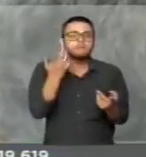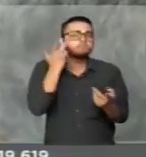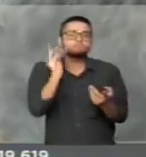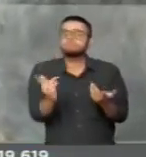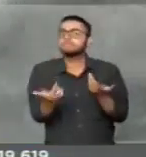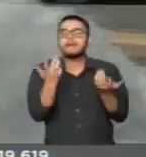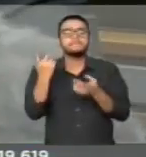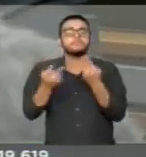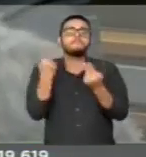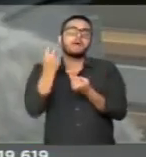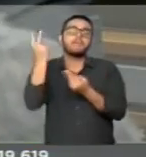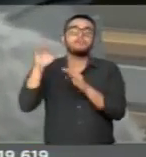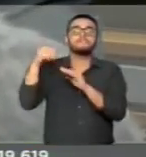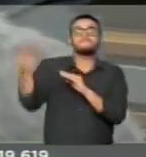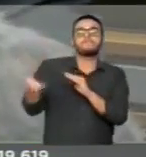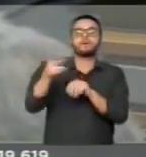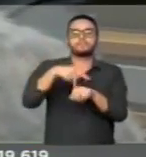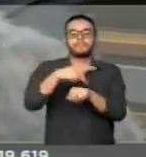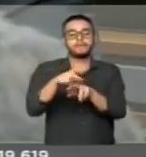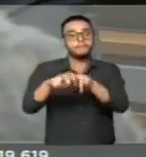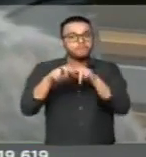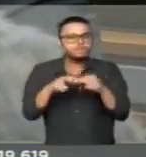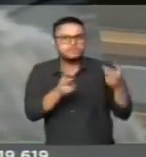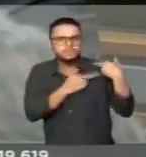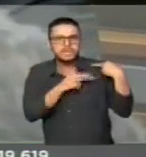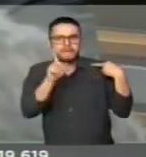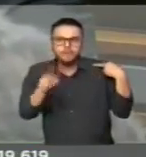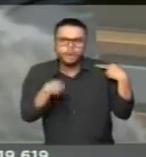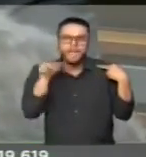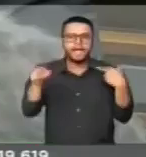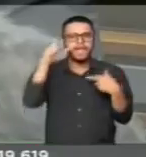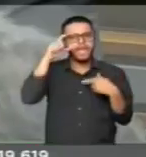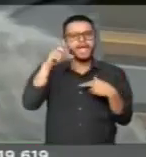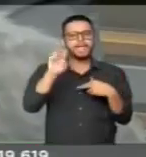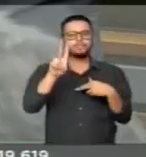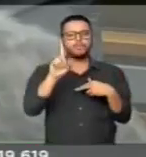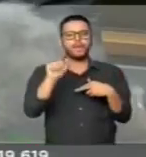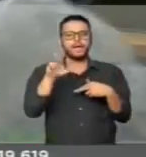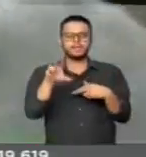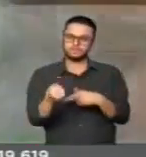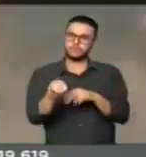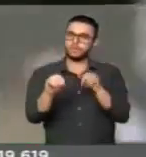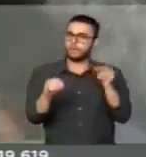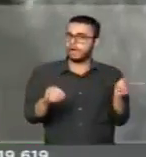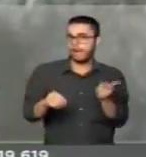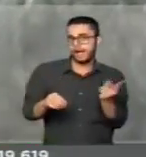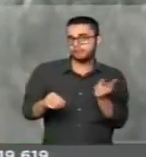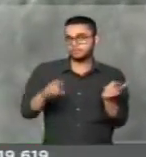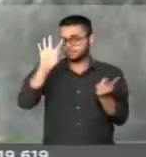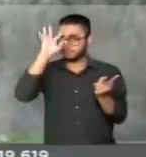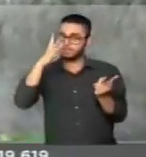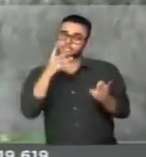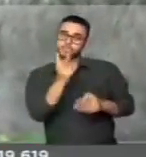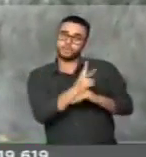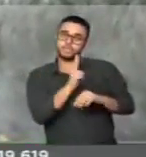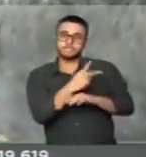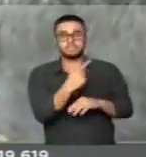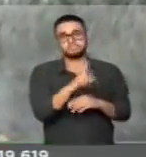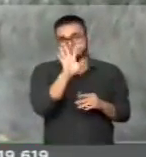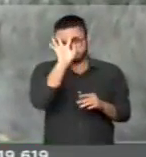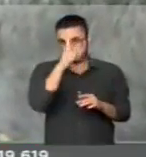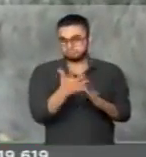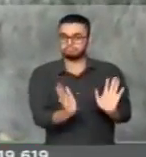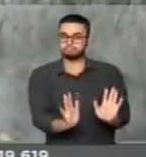país. Por isso, é desresponsabilidade do senhor Eduardo Cunha, assumido por elas na estratégia de defesa feita à Justiça Federal. Em